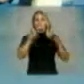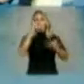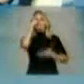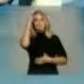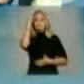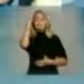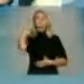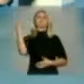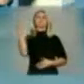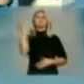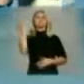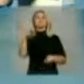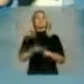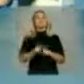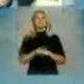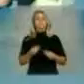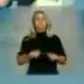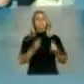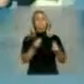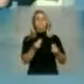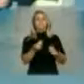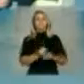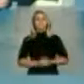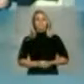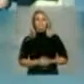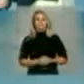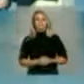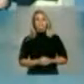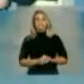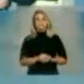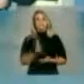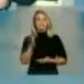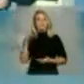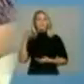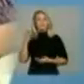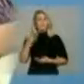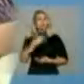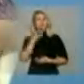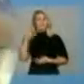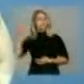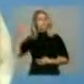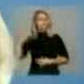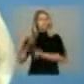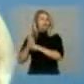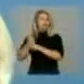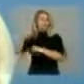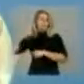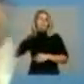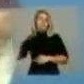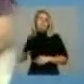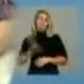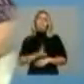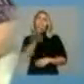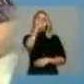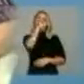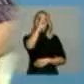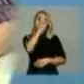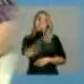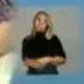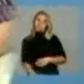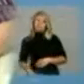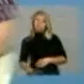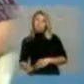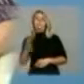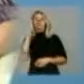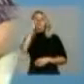de humanização. Sim, também. Sim, eu acompanho, assim, ela faleceu já tem muitos anos, então eu acompanhei, eu me lembro muito assim de criança,